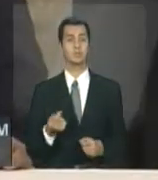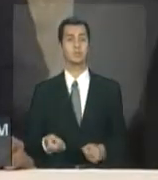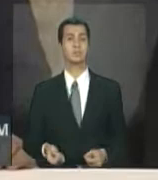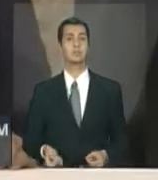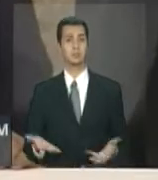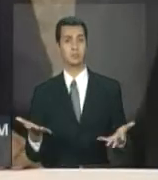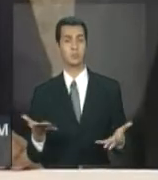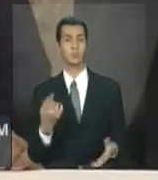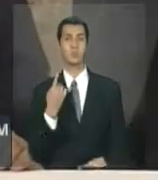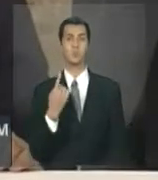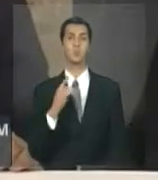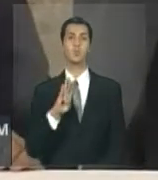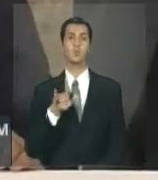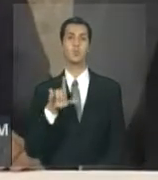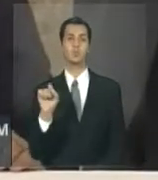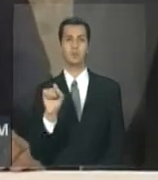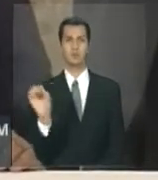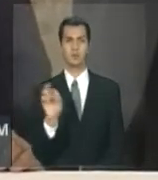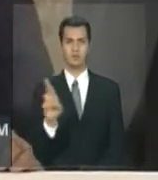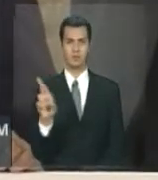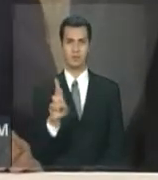de 1 bilhão de reais.